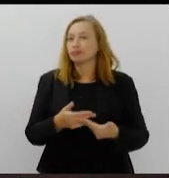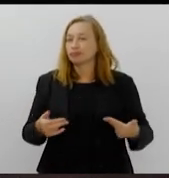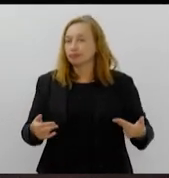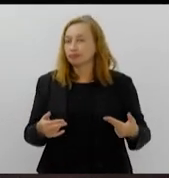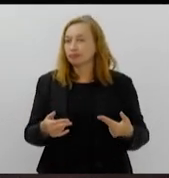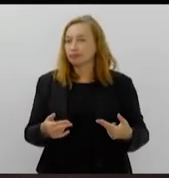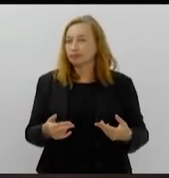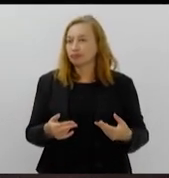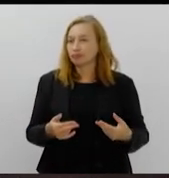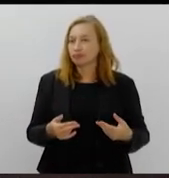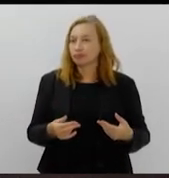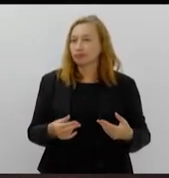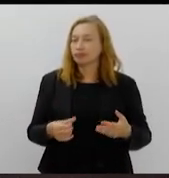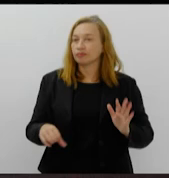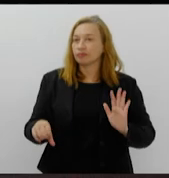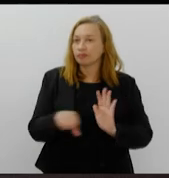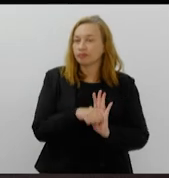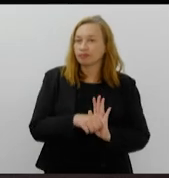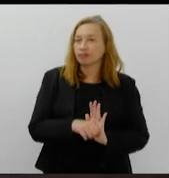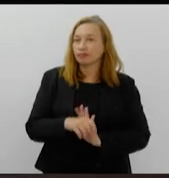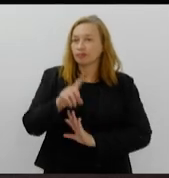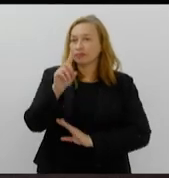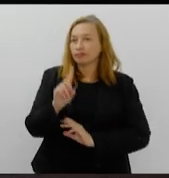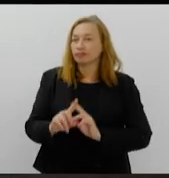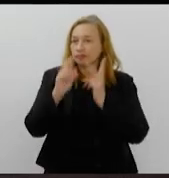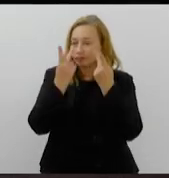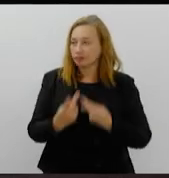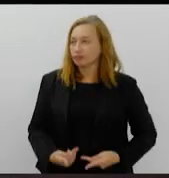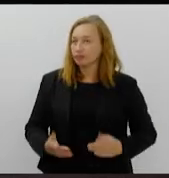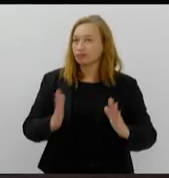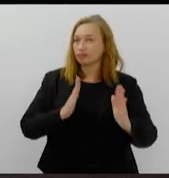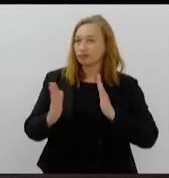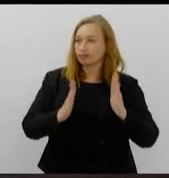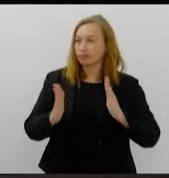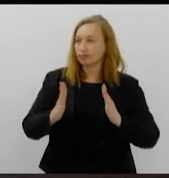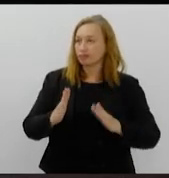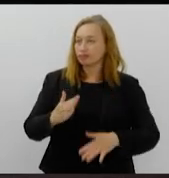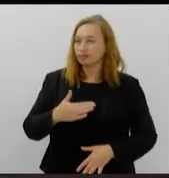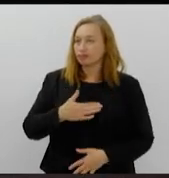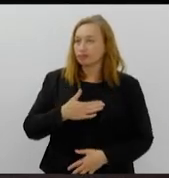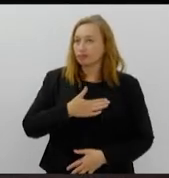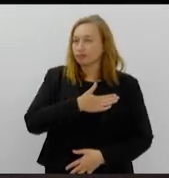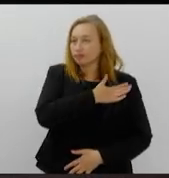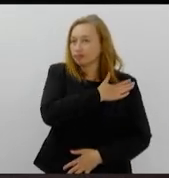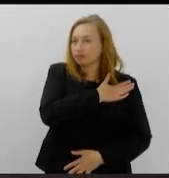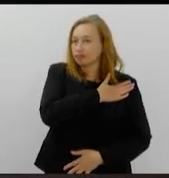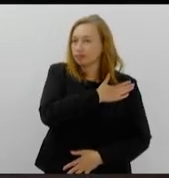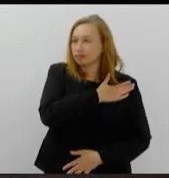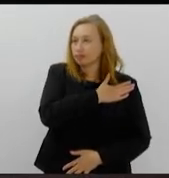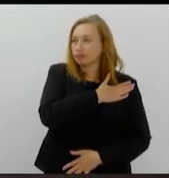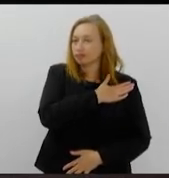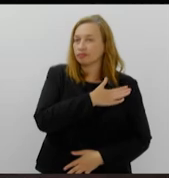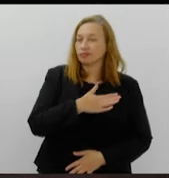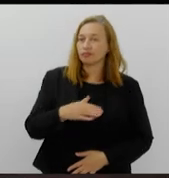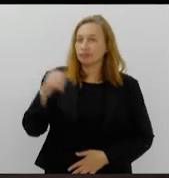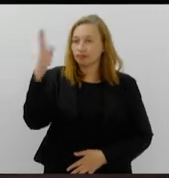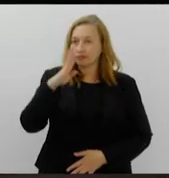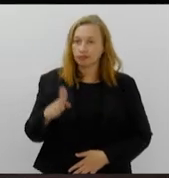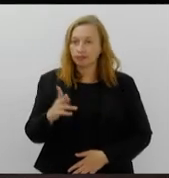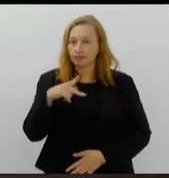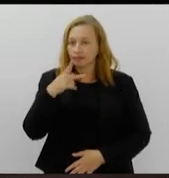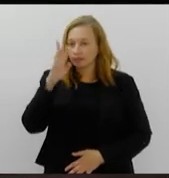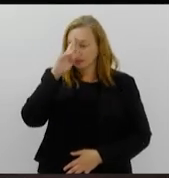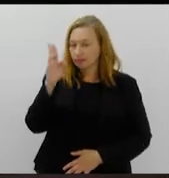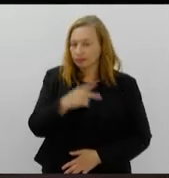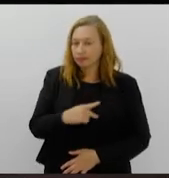direitos humanos ocorridas durante o período da ditadura militar no Brasil. Refiro-me aqui,